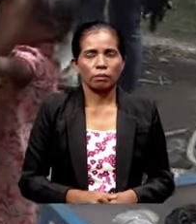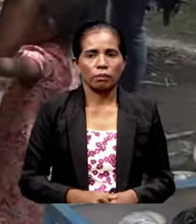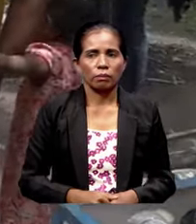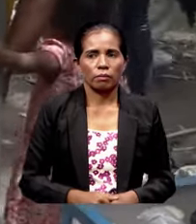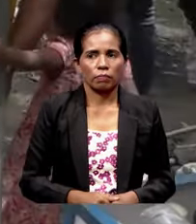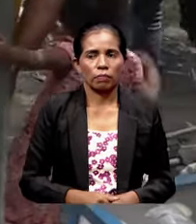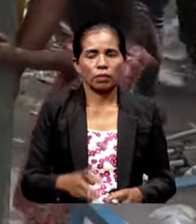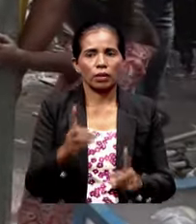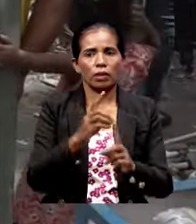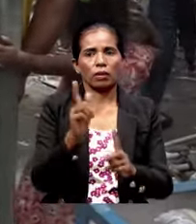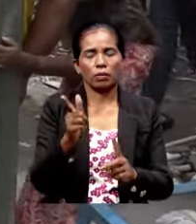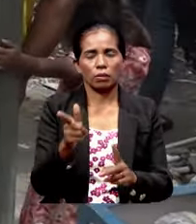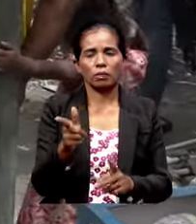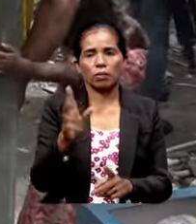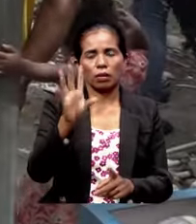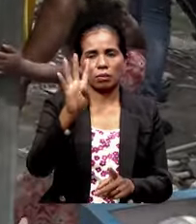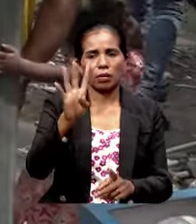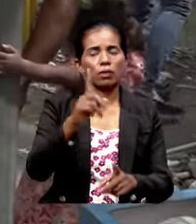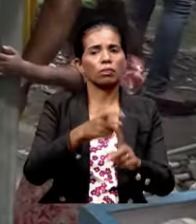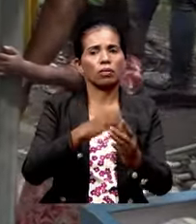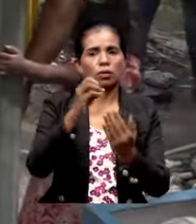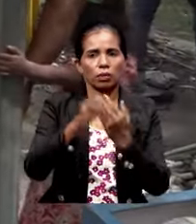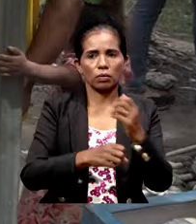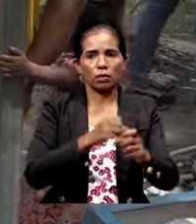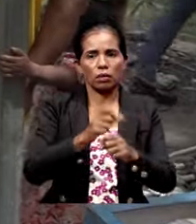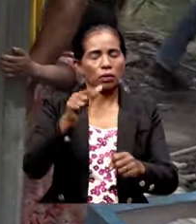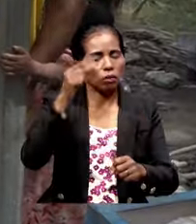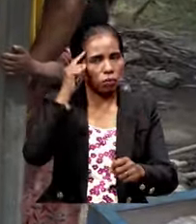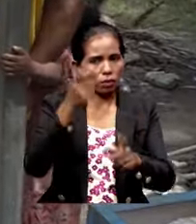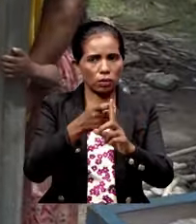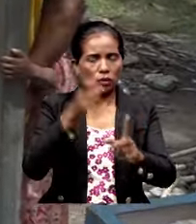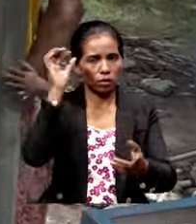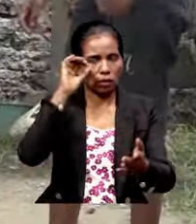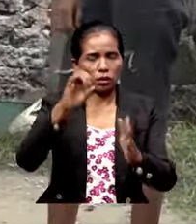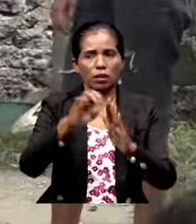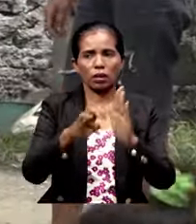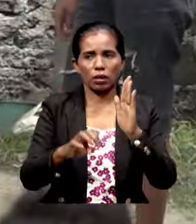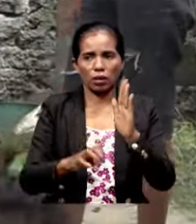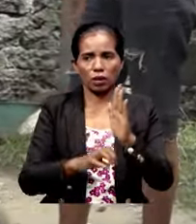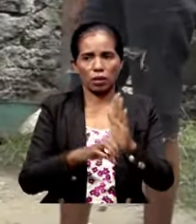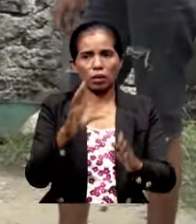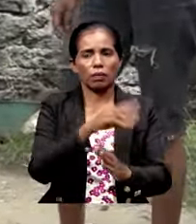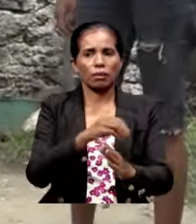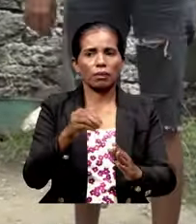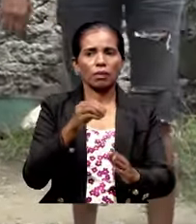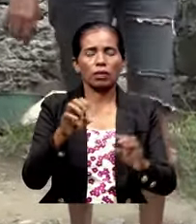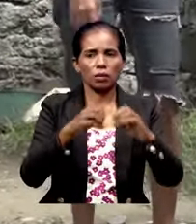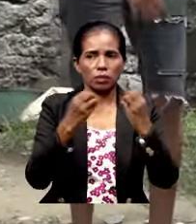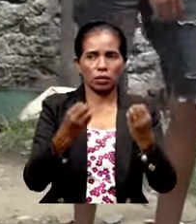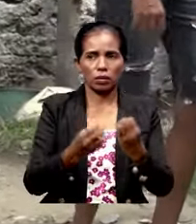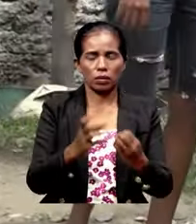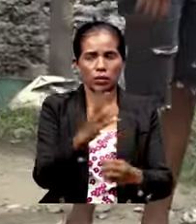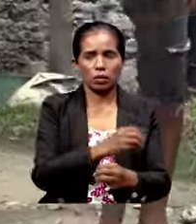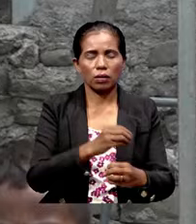E a loron Ronulo Resinhat, fulano outubro, tinane, governo Liuhusi, secretário de Estado assunto toponímia na organização